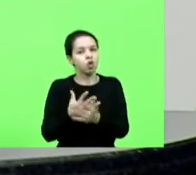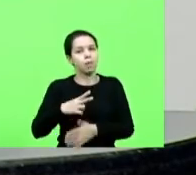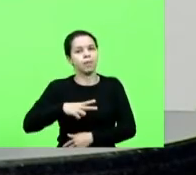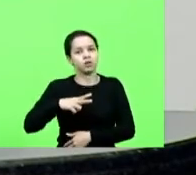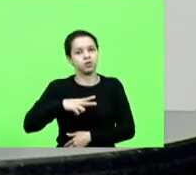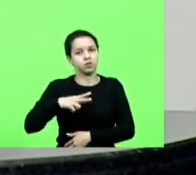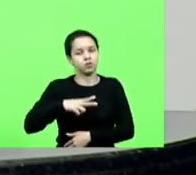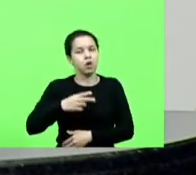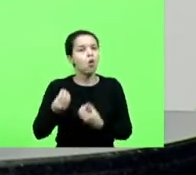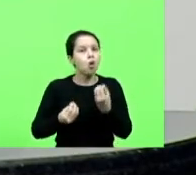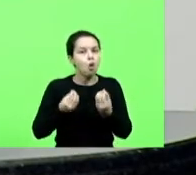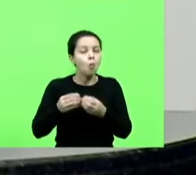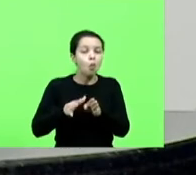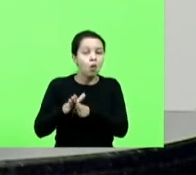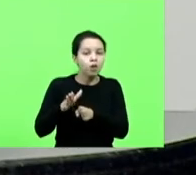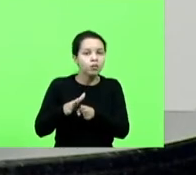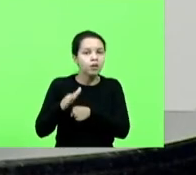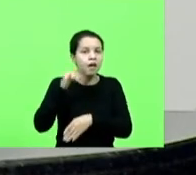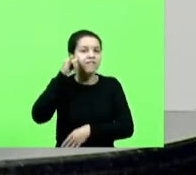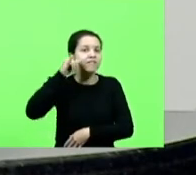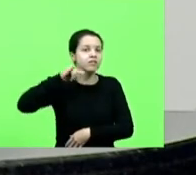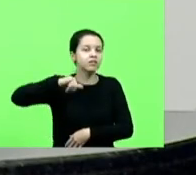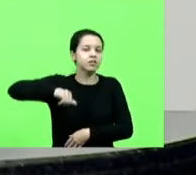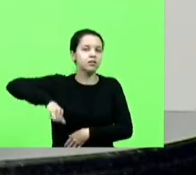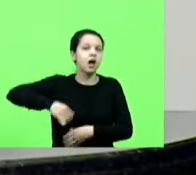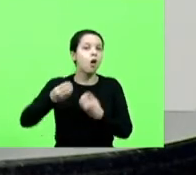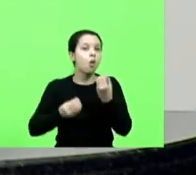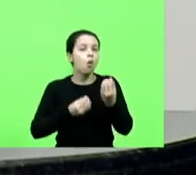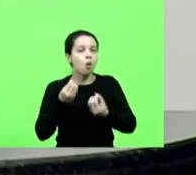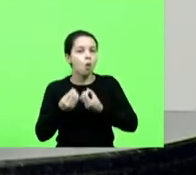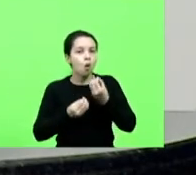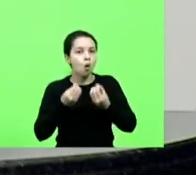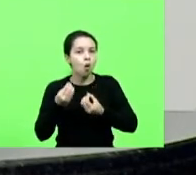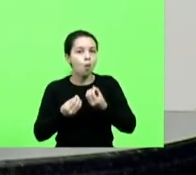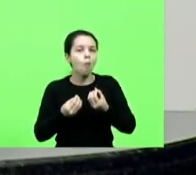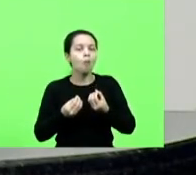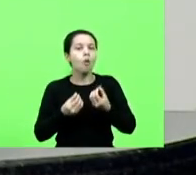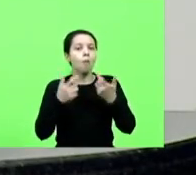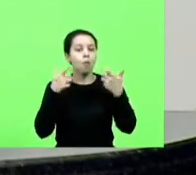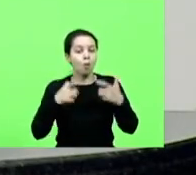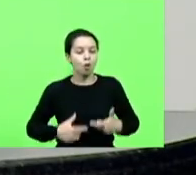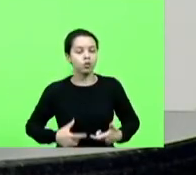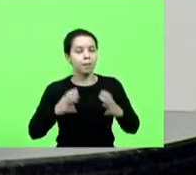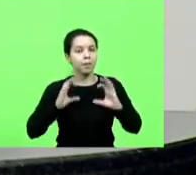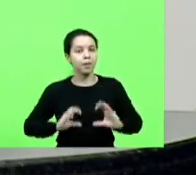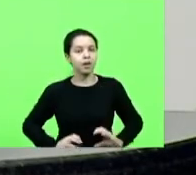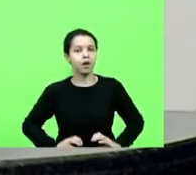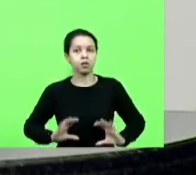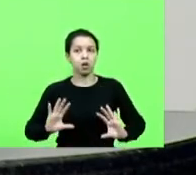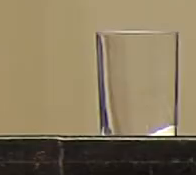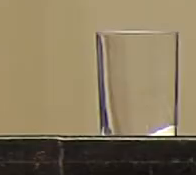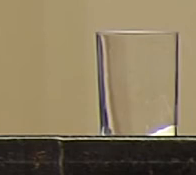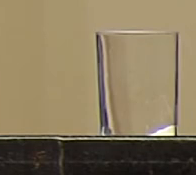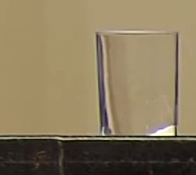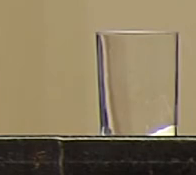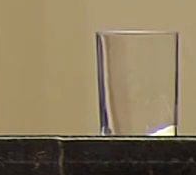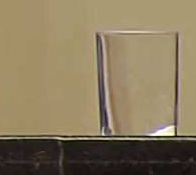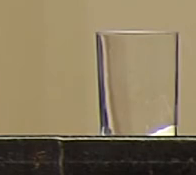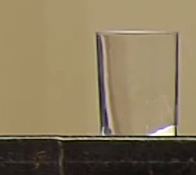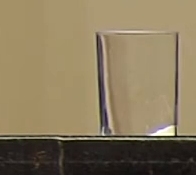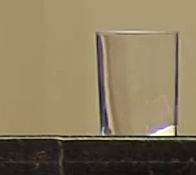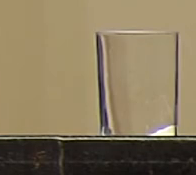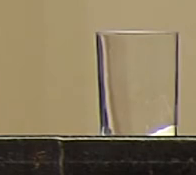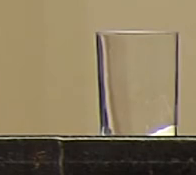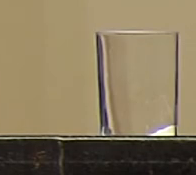forma a orientar a prevenção e o comportamento cidadão frente a um desastre. Já o